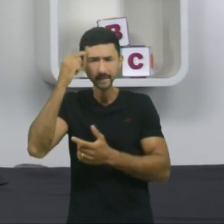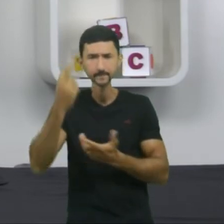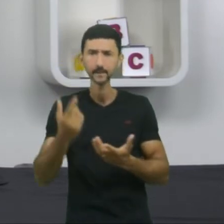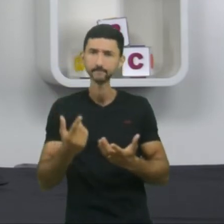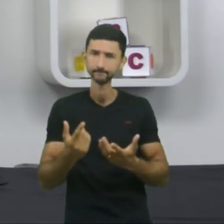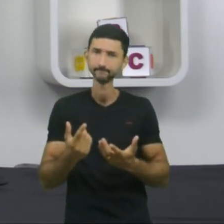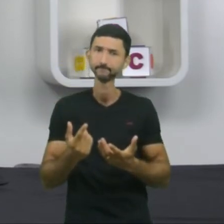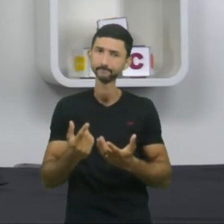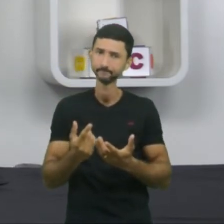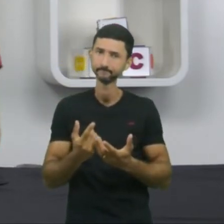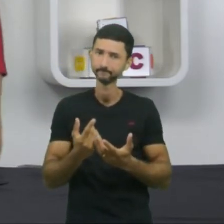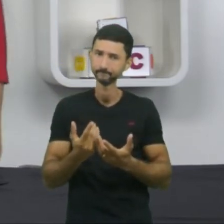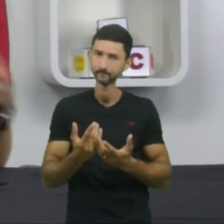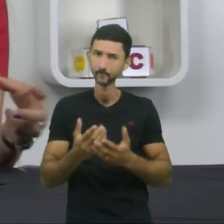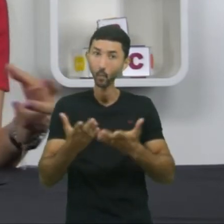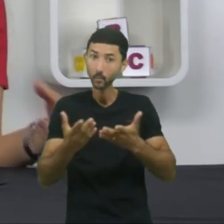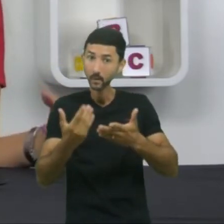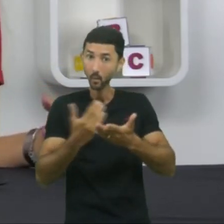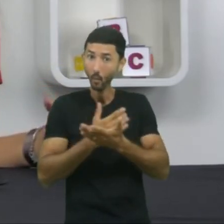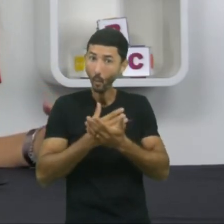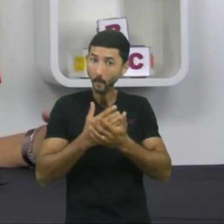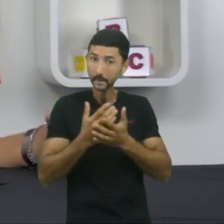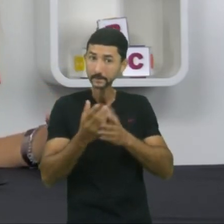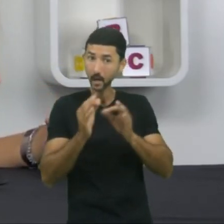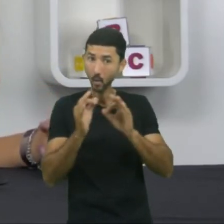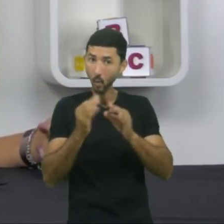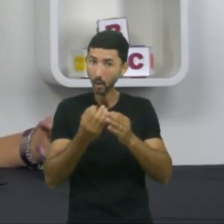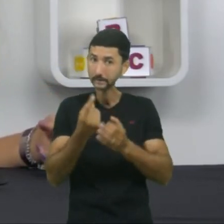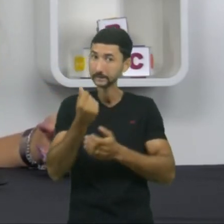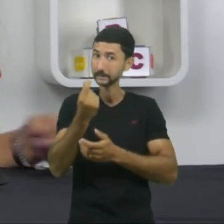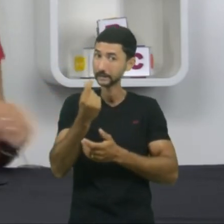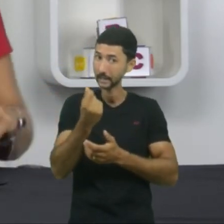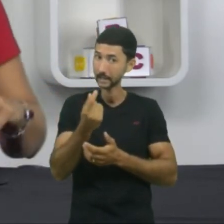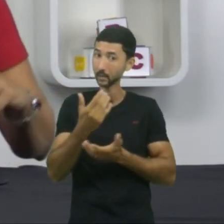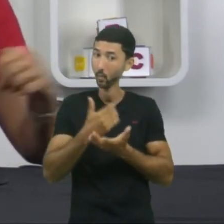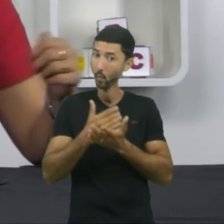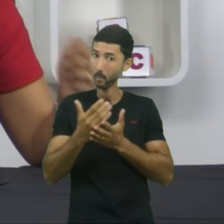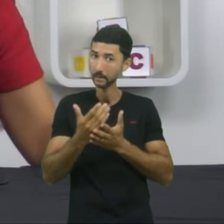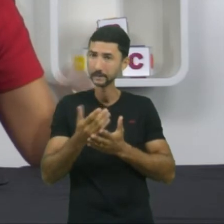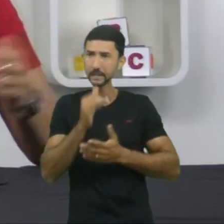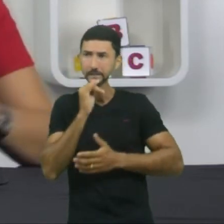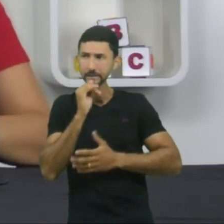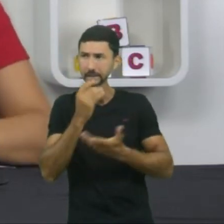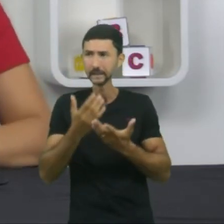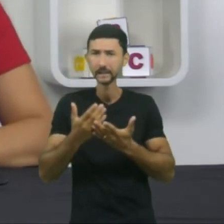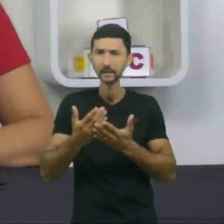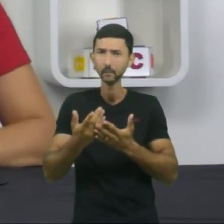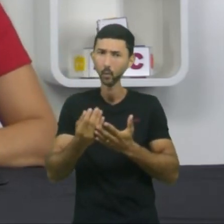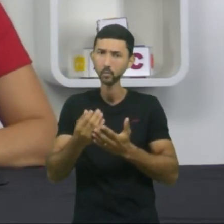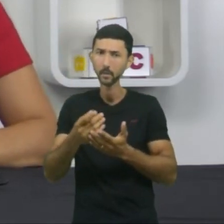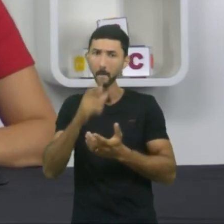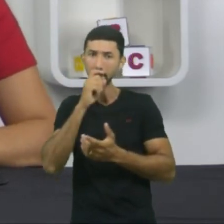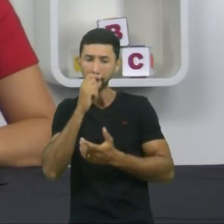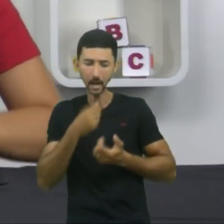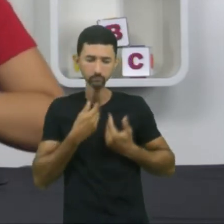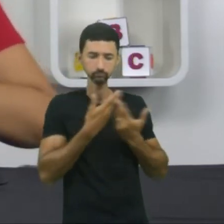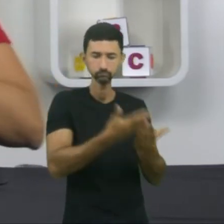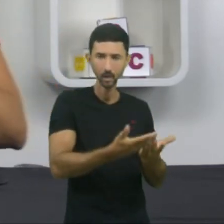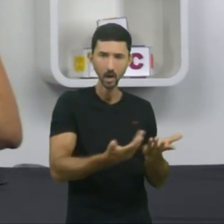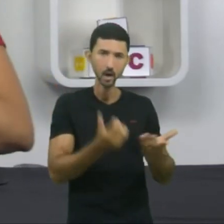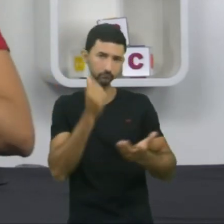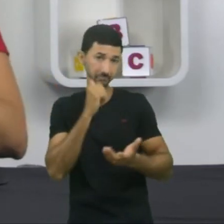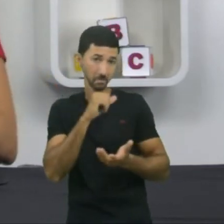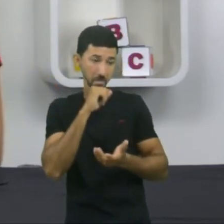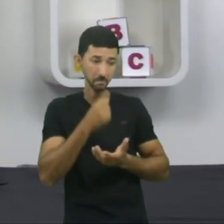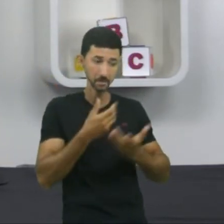refletir. Quando você começar a ter as suas receitas, mesmo que seja a mesada que o papai te dá, algum